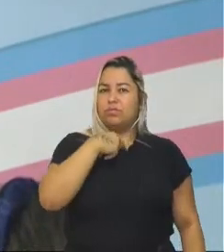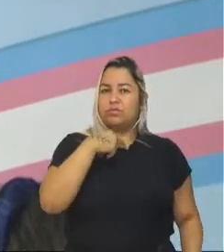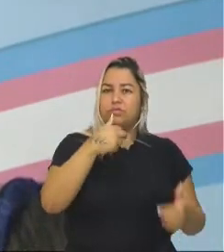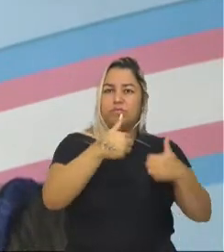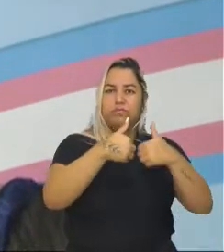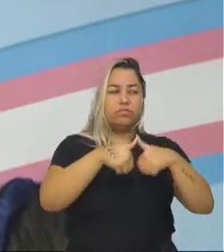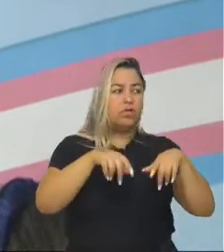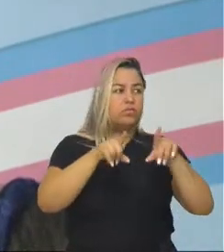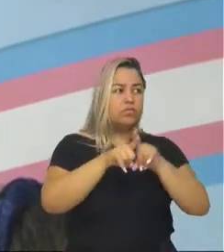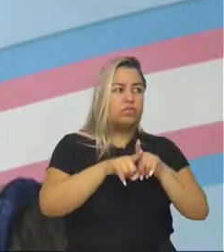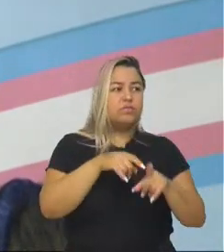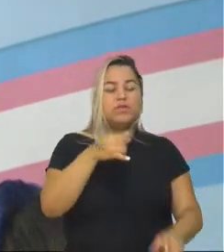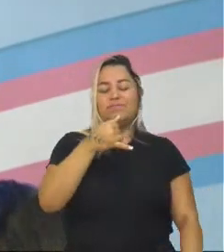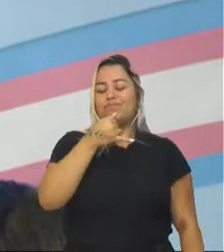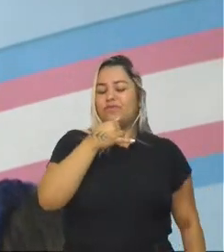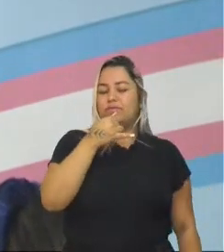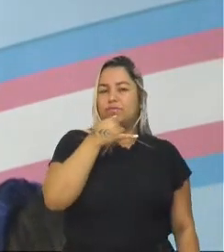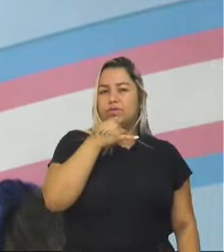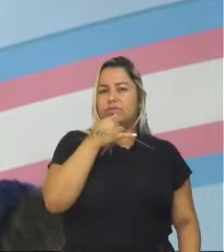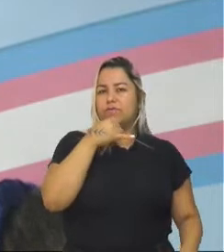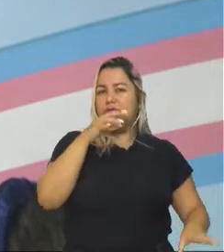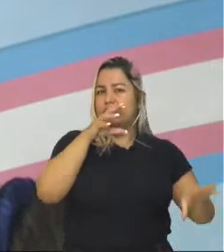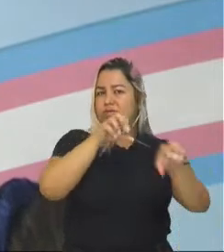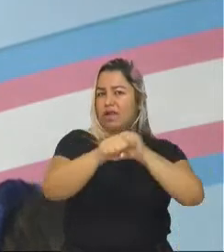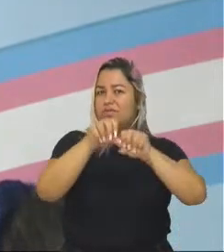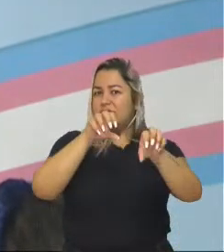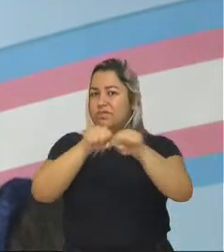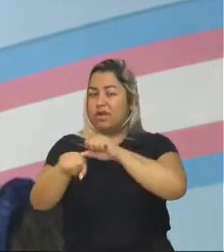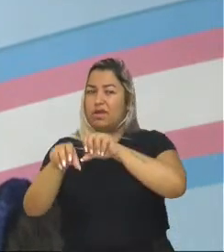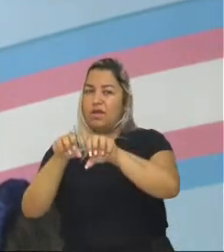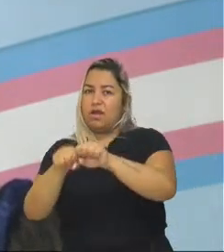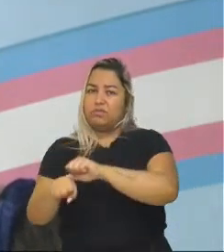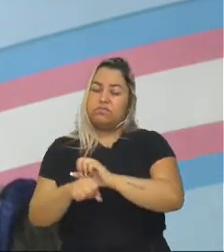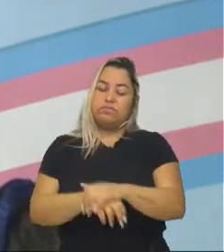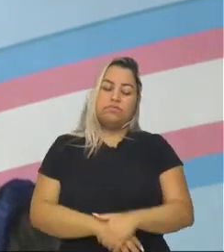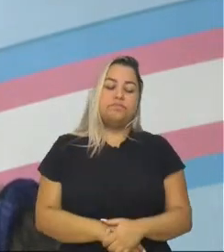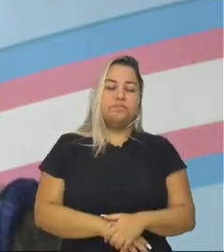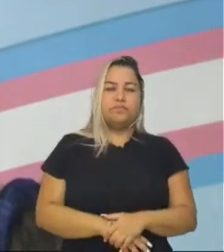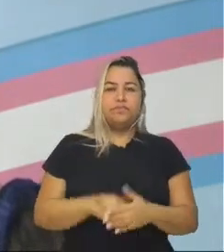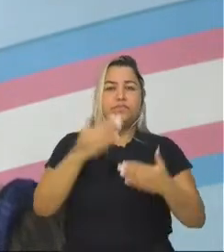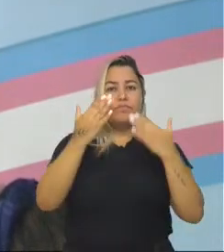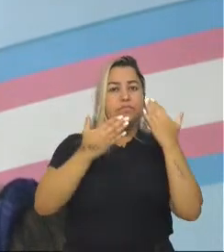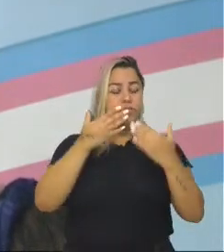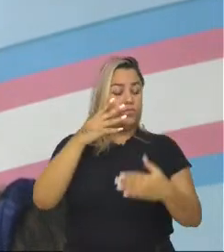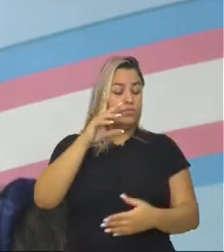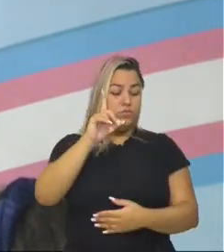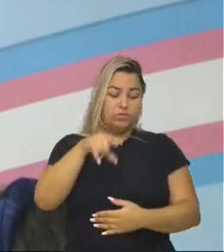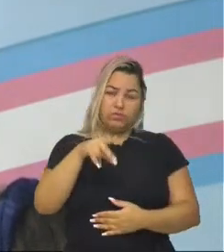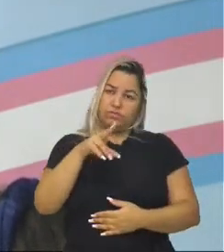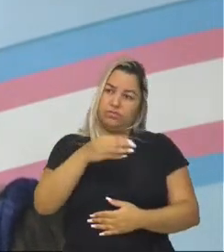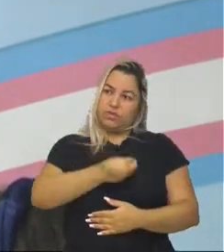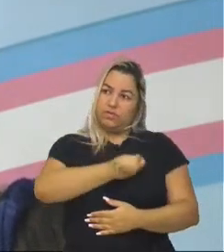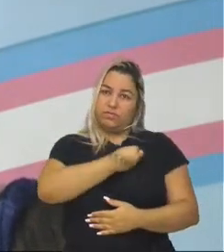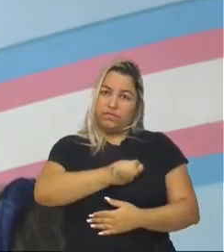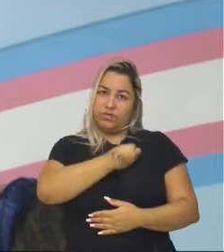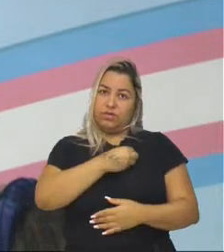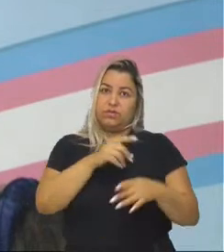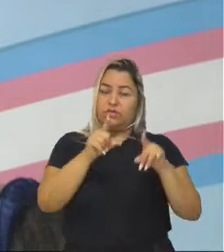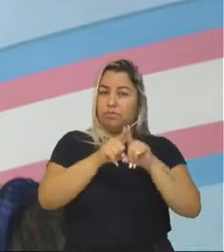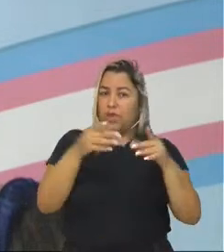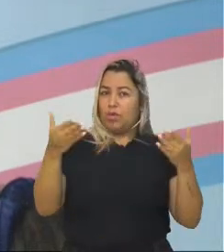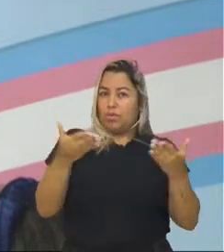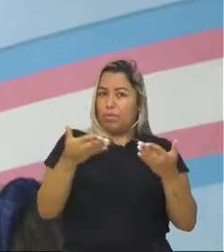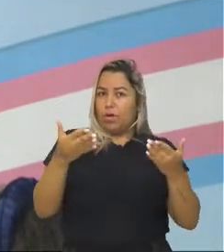que infelizmente foram assassinadas. Nós somos mais do que a psicologia. Nós somos a vida. Nós somos o aqui, o